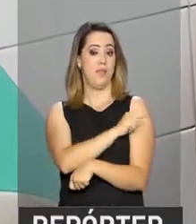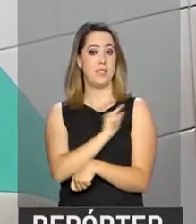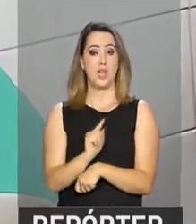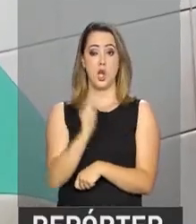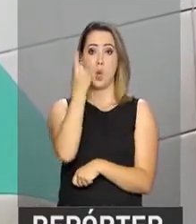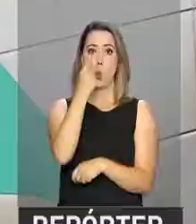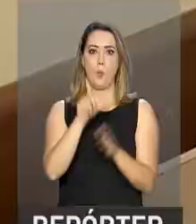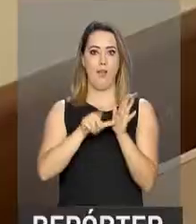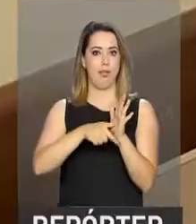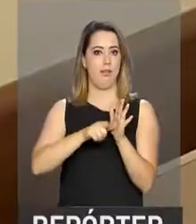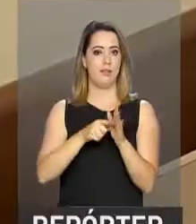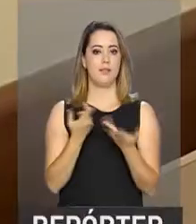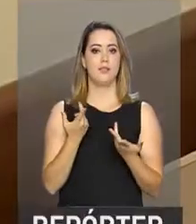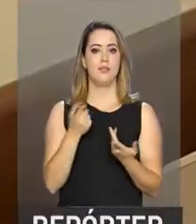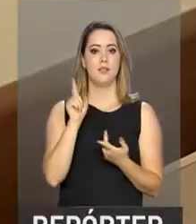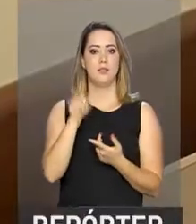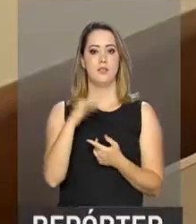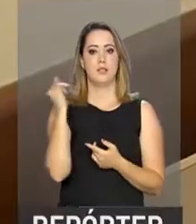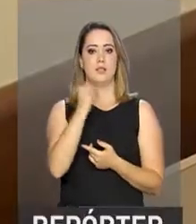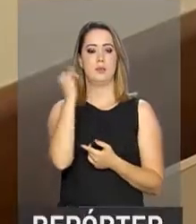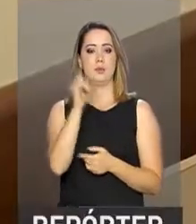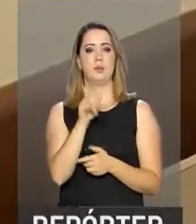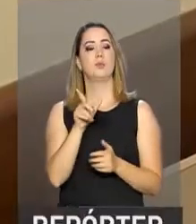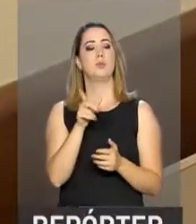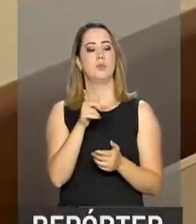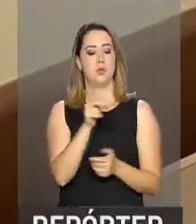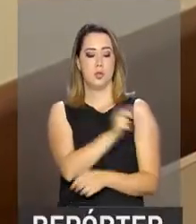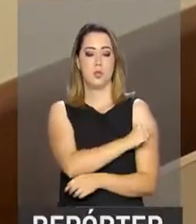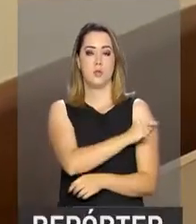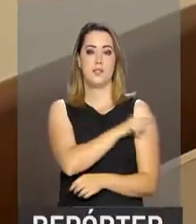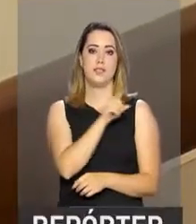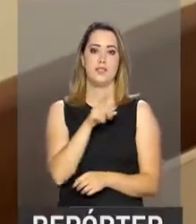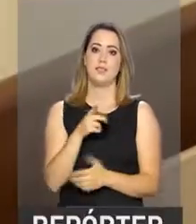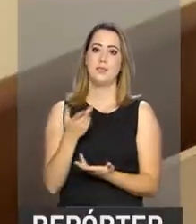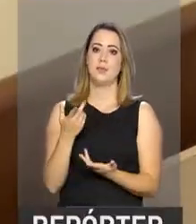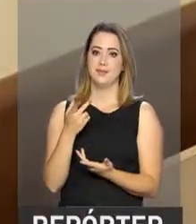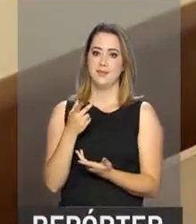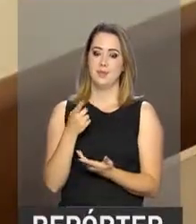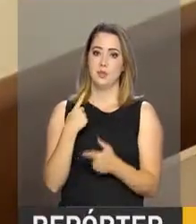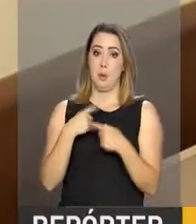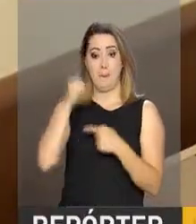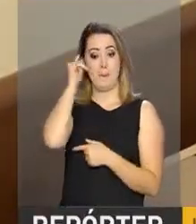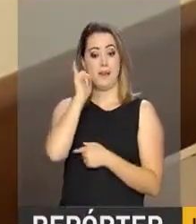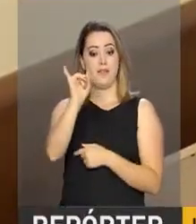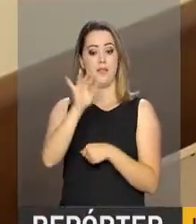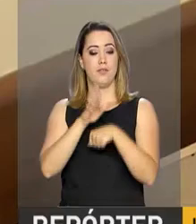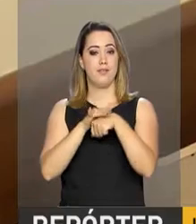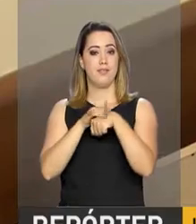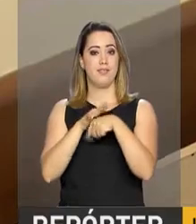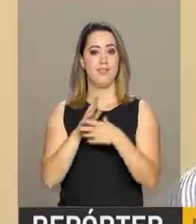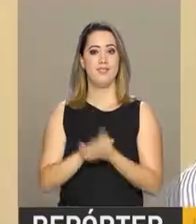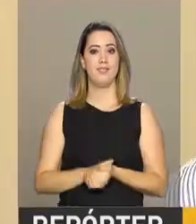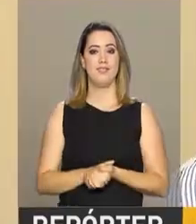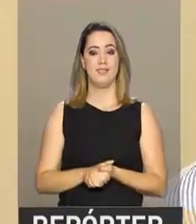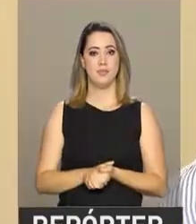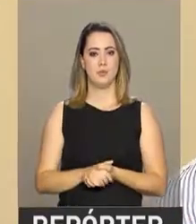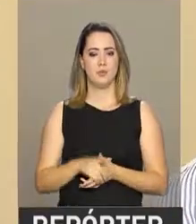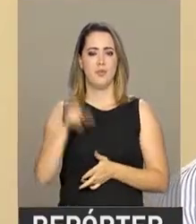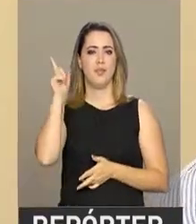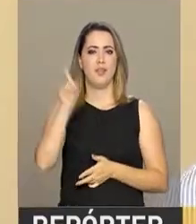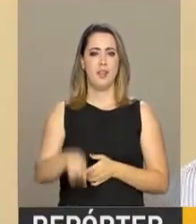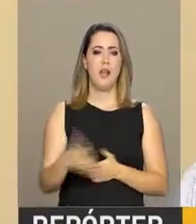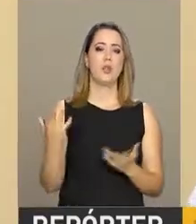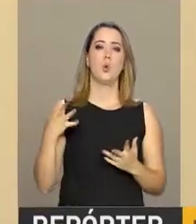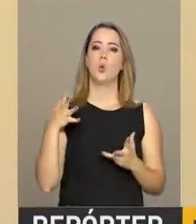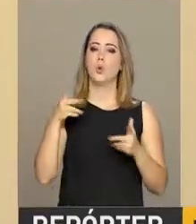dose atrasada é importante tomar a vacina porque qual o coun só acho que todo mundo tem